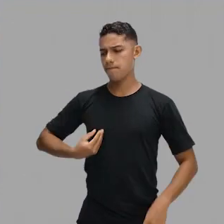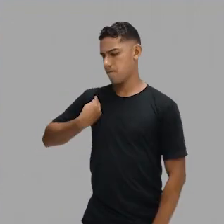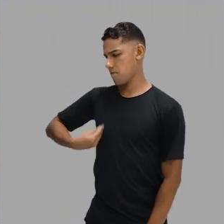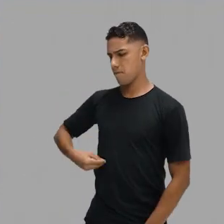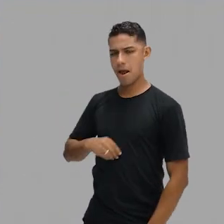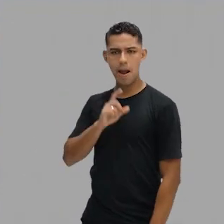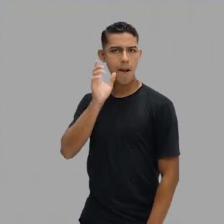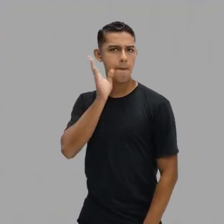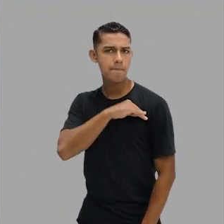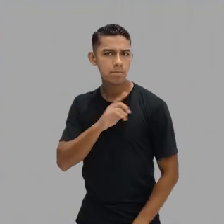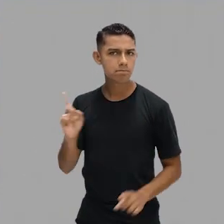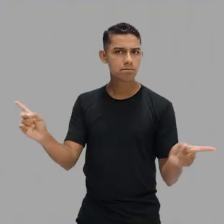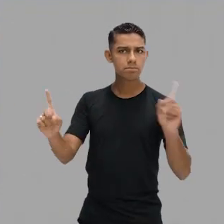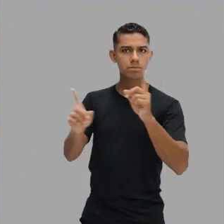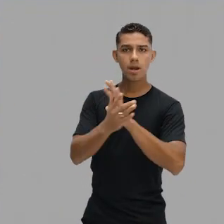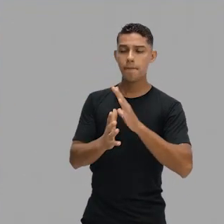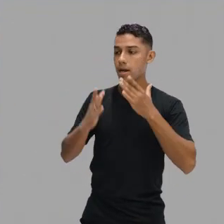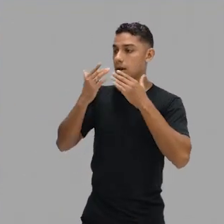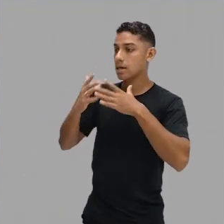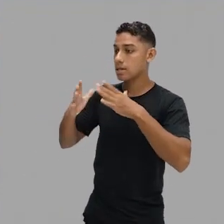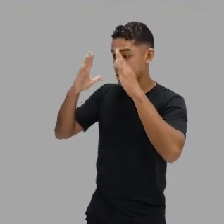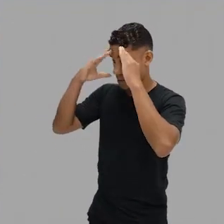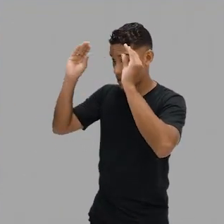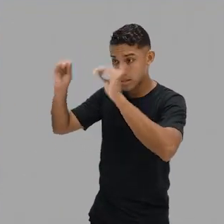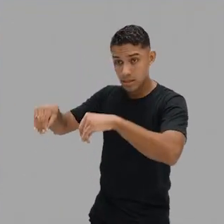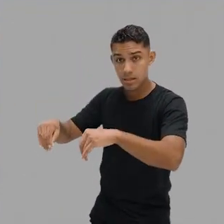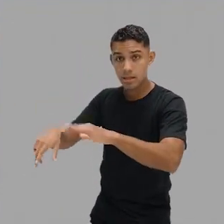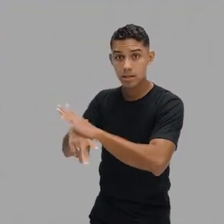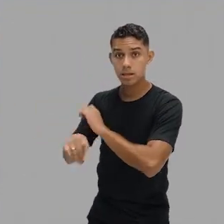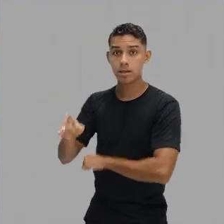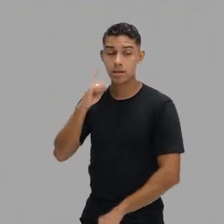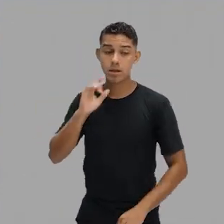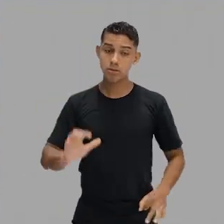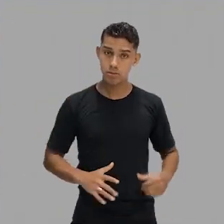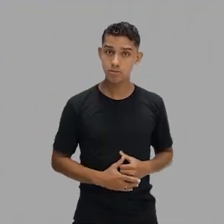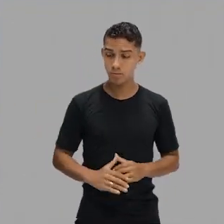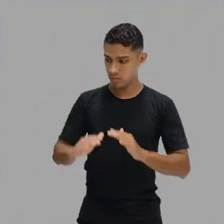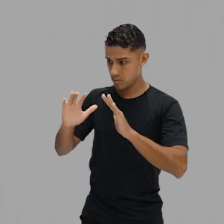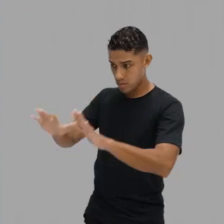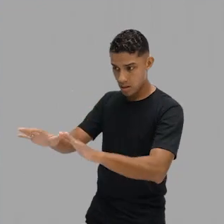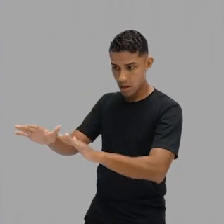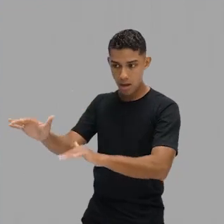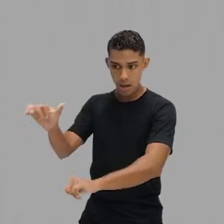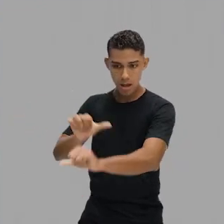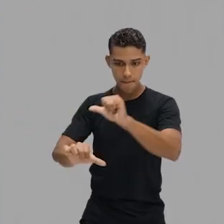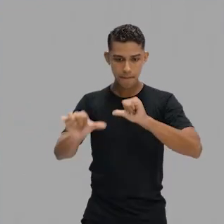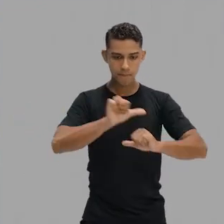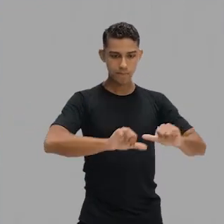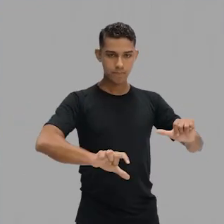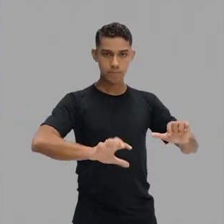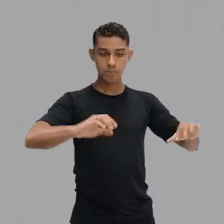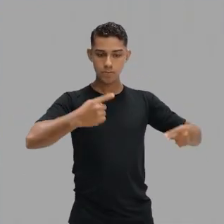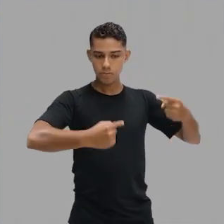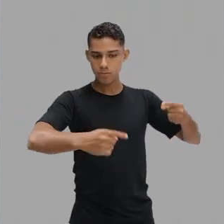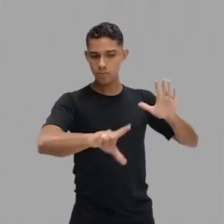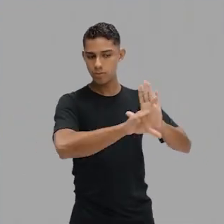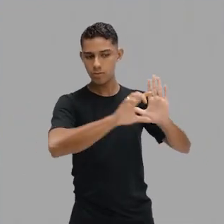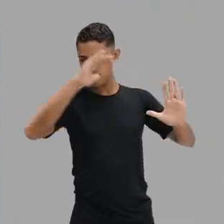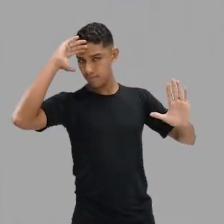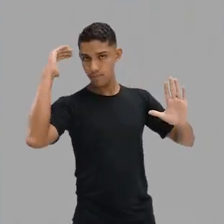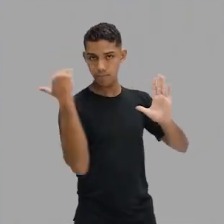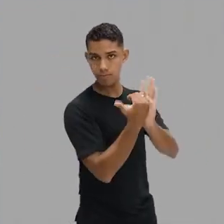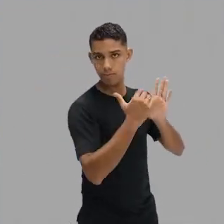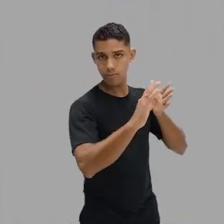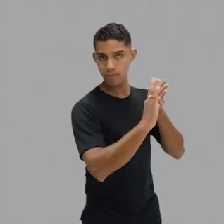esse estágio, tá? Fizemos um contrato para construir uma vida ainda melhor em coletividade. E uma